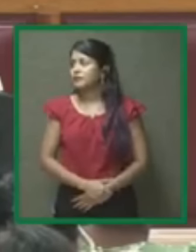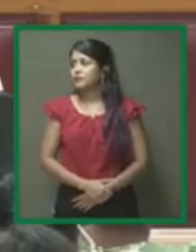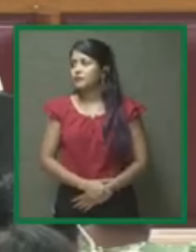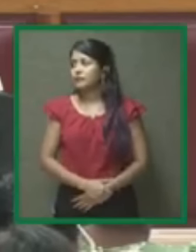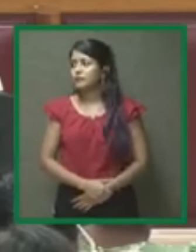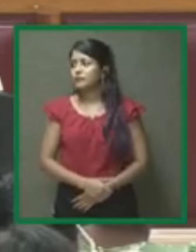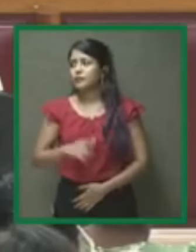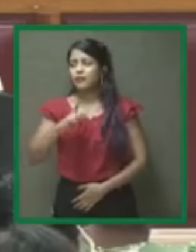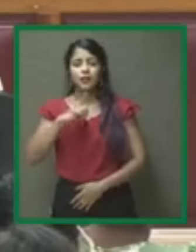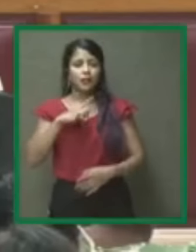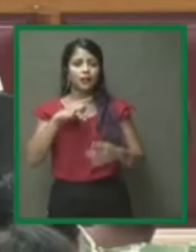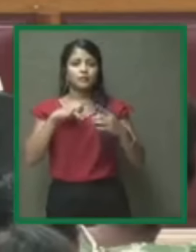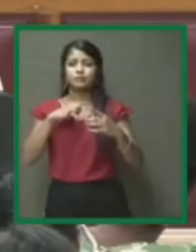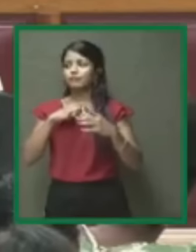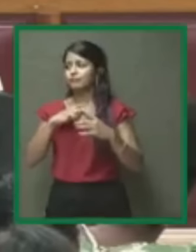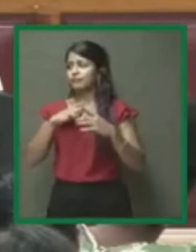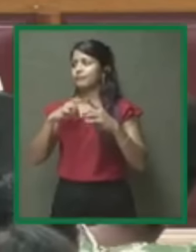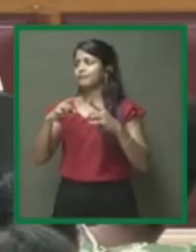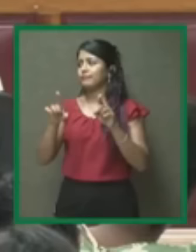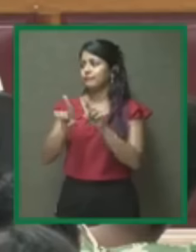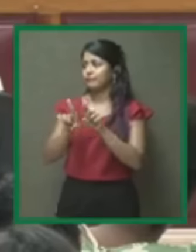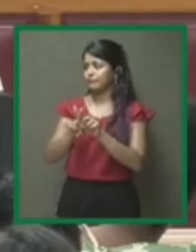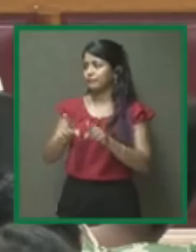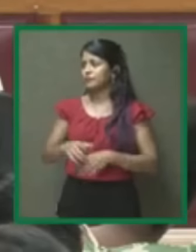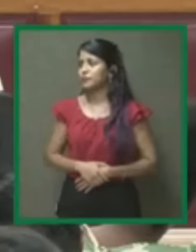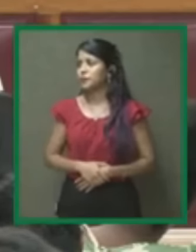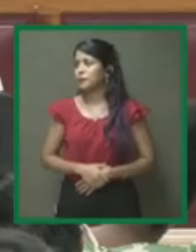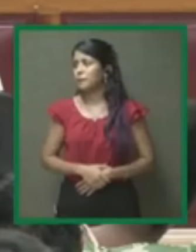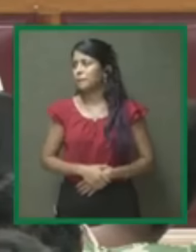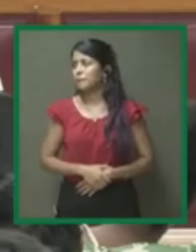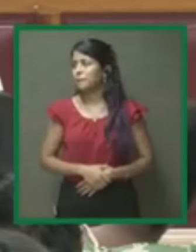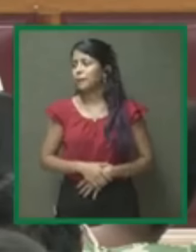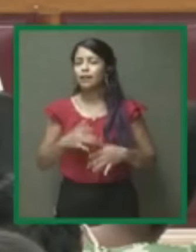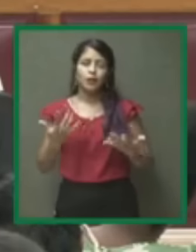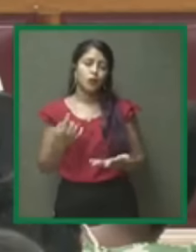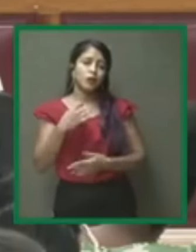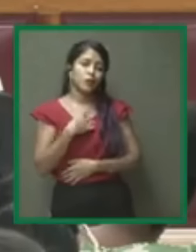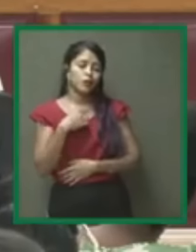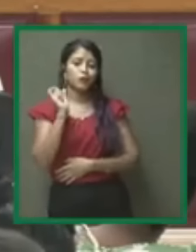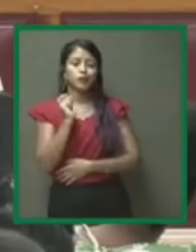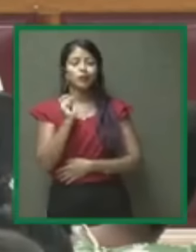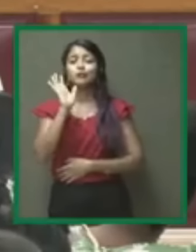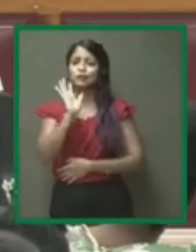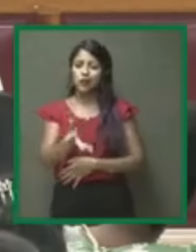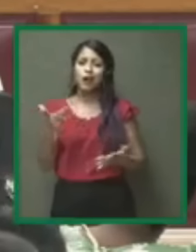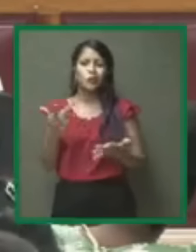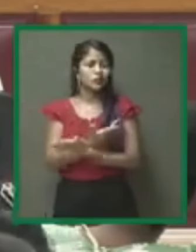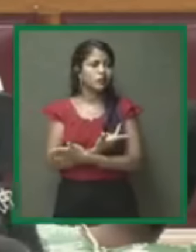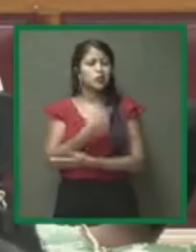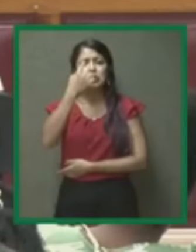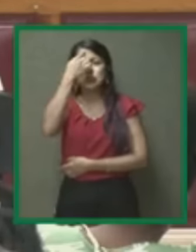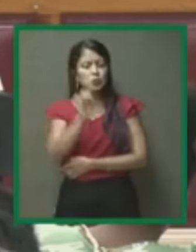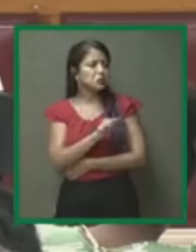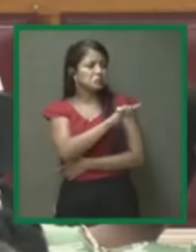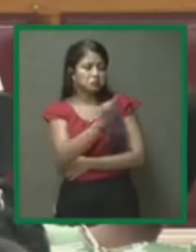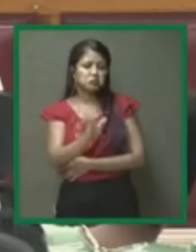A jurisprudência diverge completamente, Sua Excelência. Doutor, eu normalmente já aconteceu, não sei se com